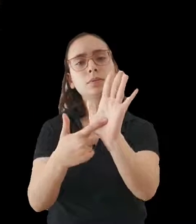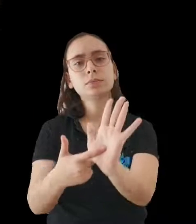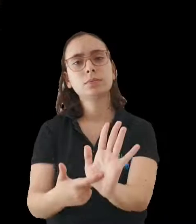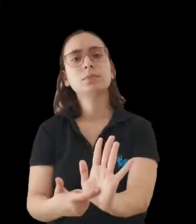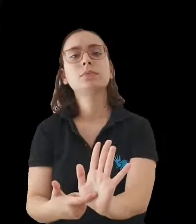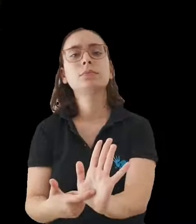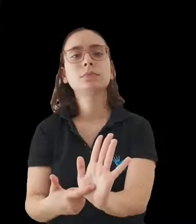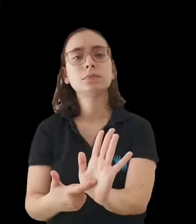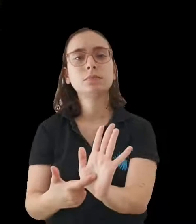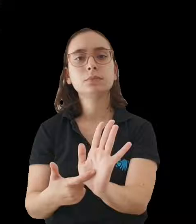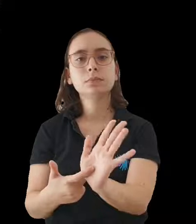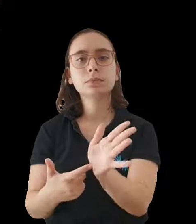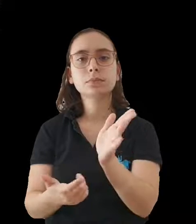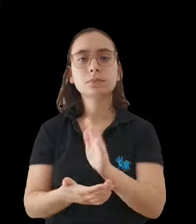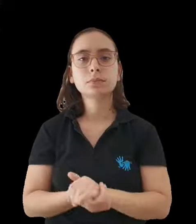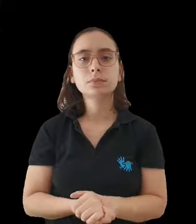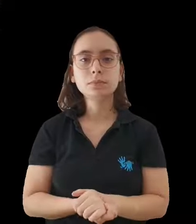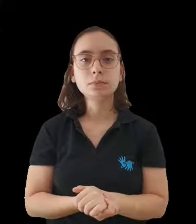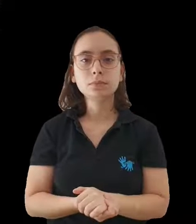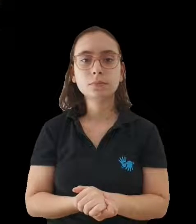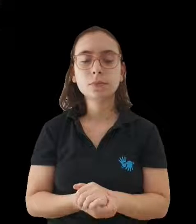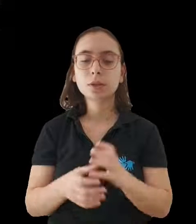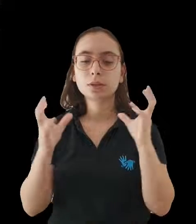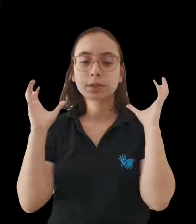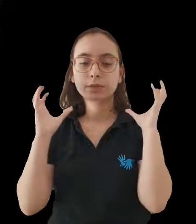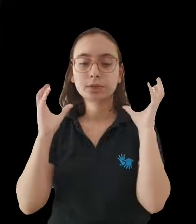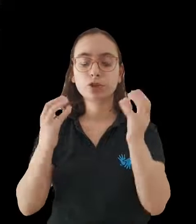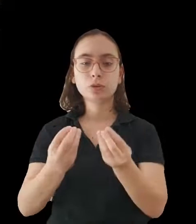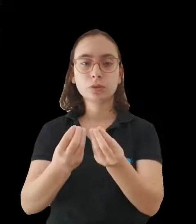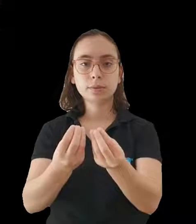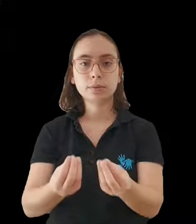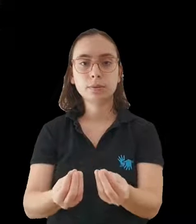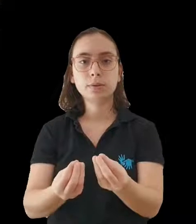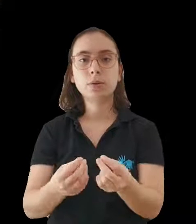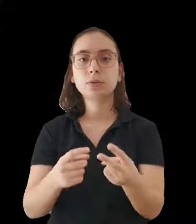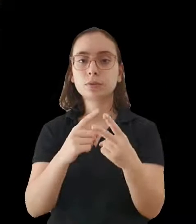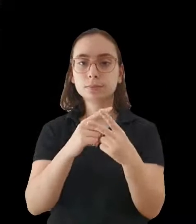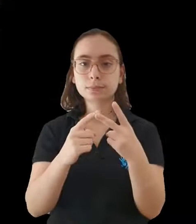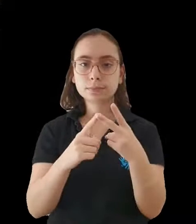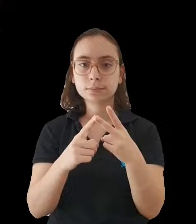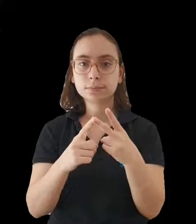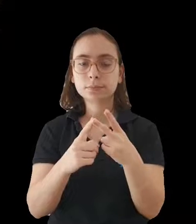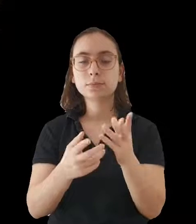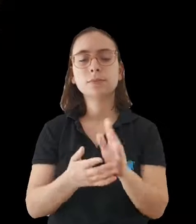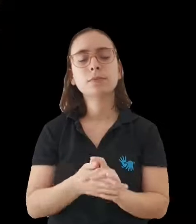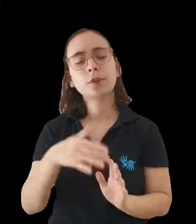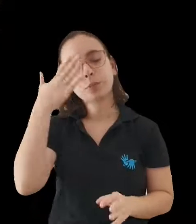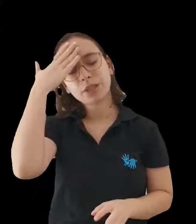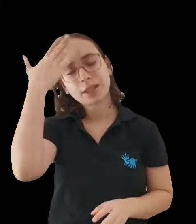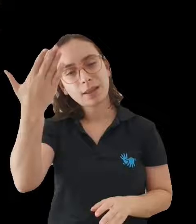Isso. Coloca lá na frente do castelo, os dois. Obrigada.